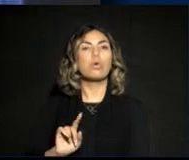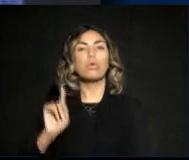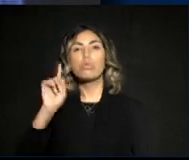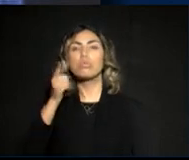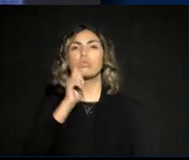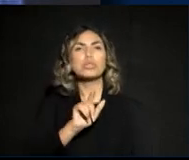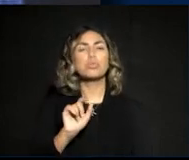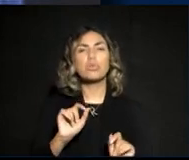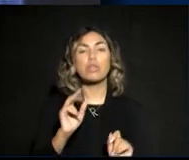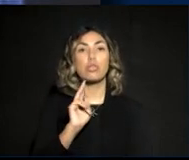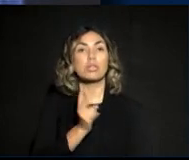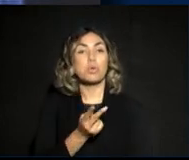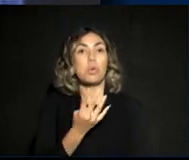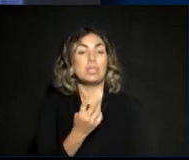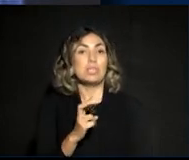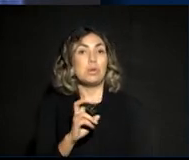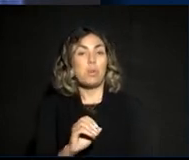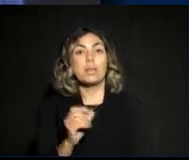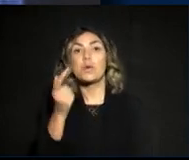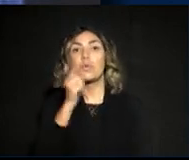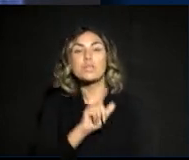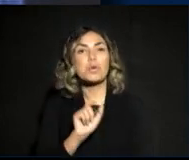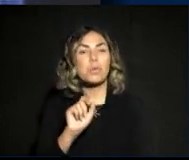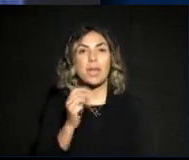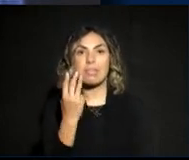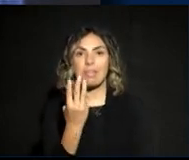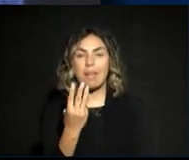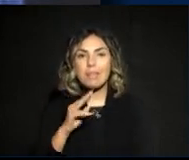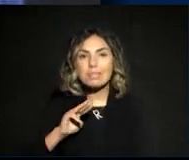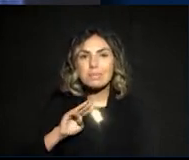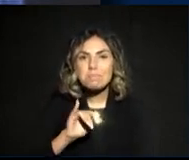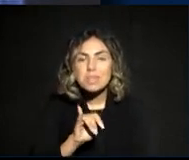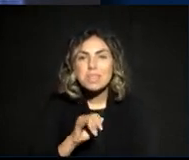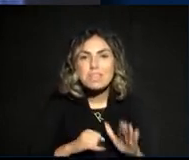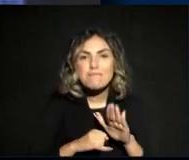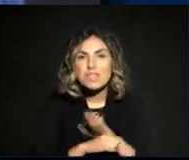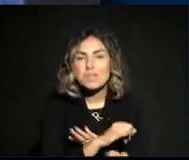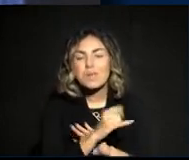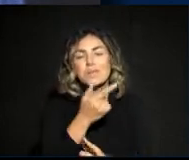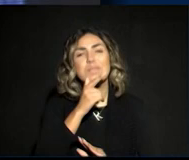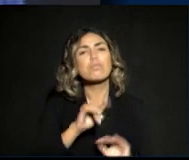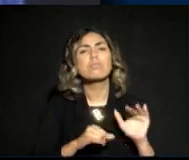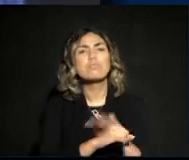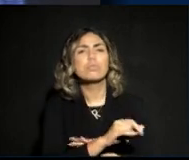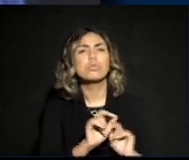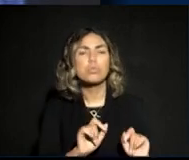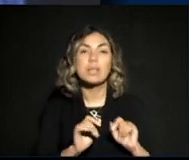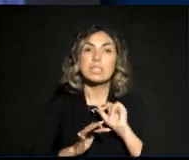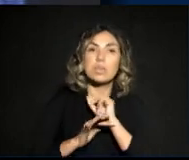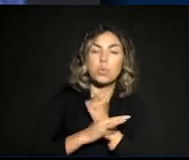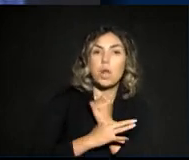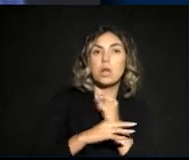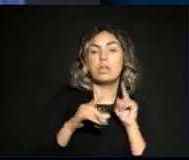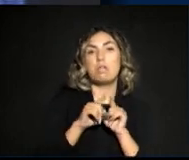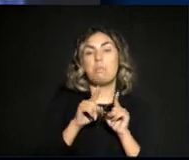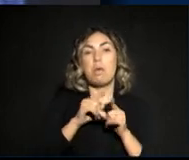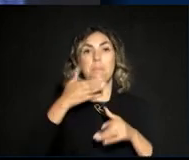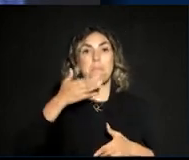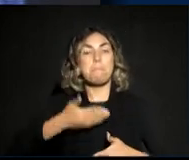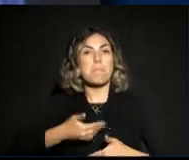2.450 para fazer 3B e-mail de investimentos tão investimentos em segurança em melhoria